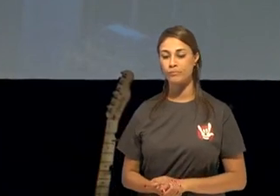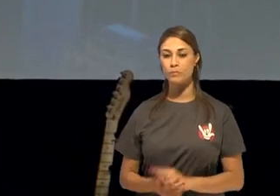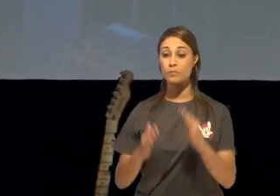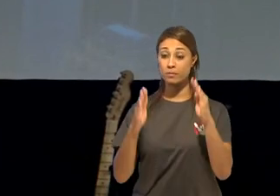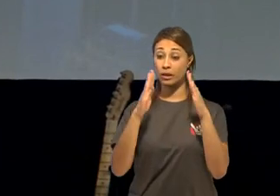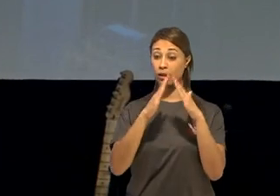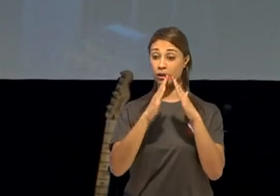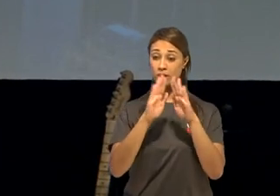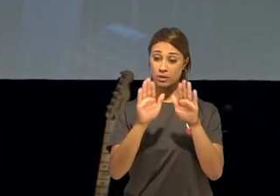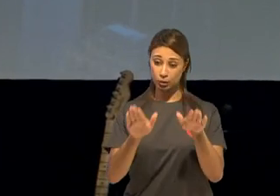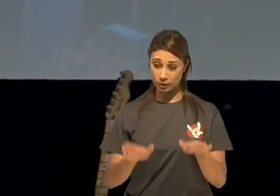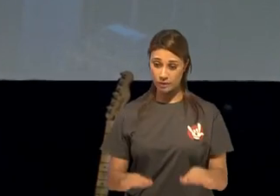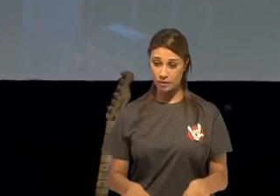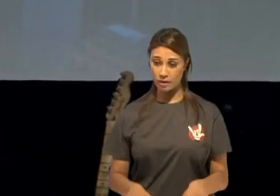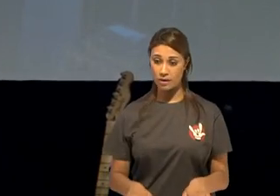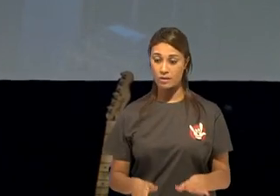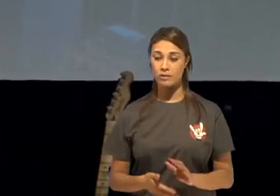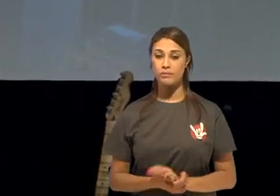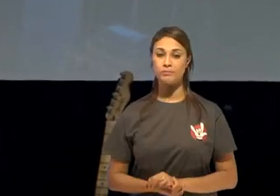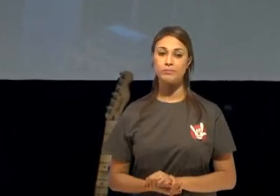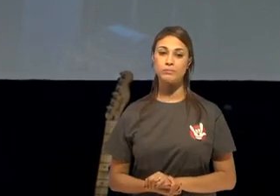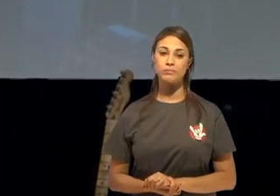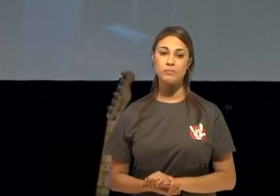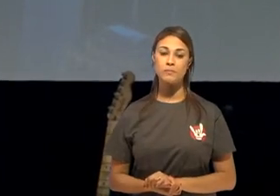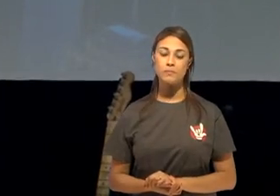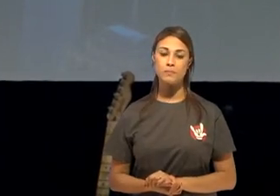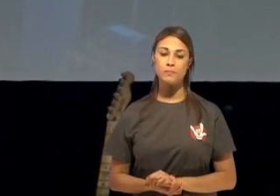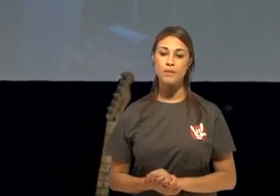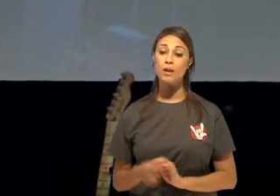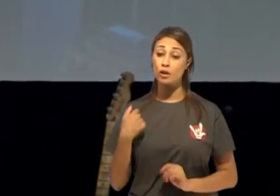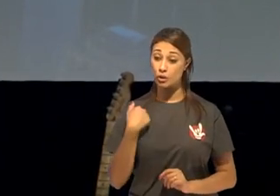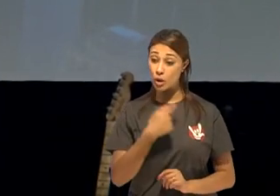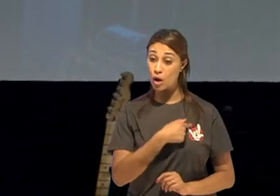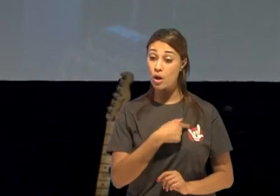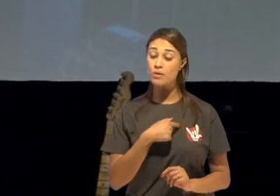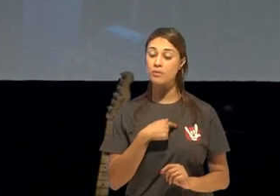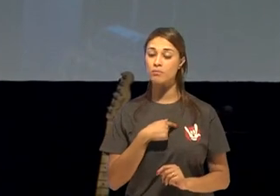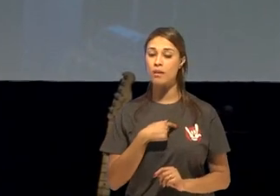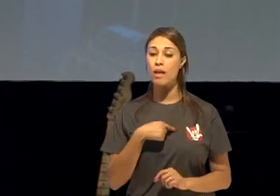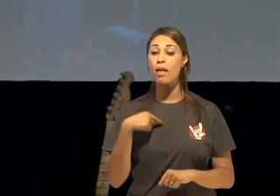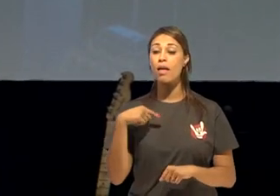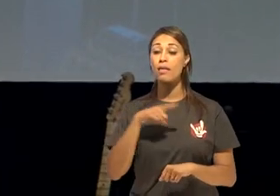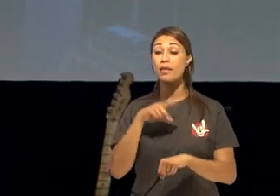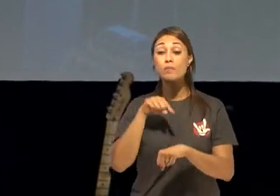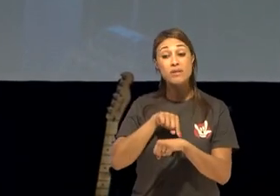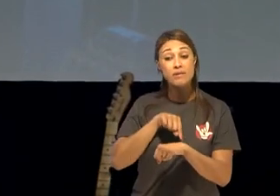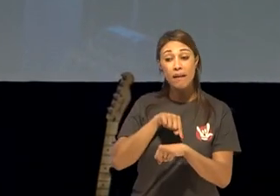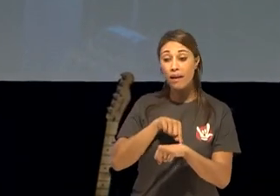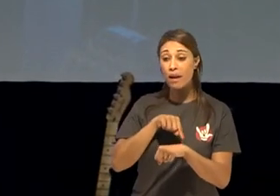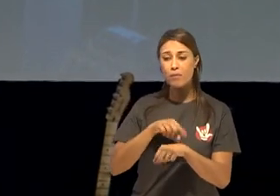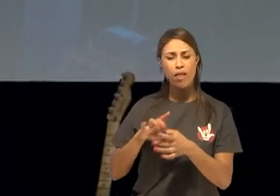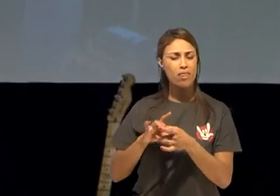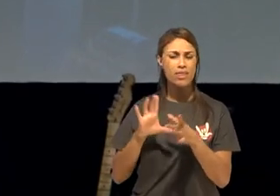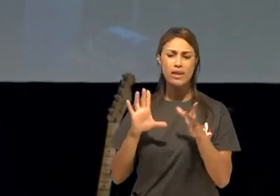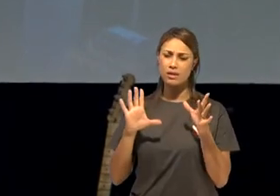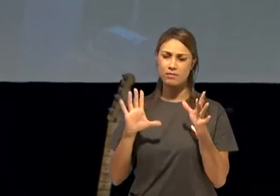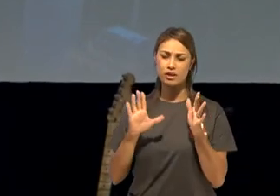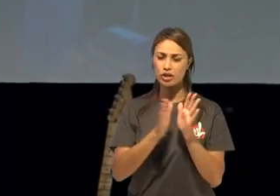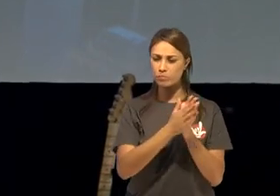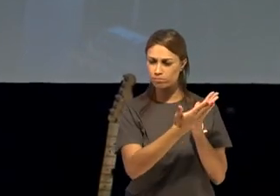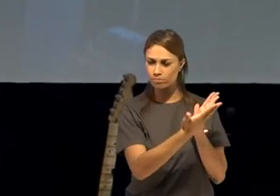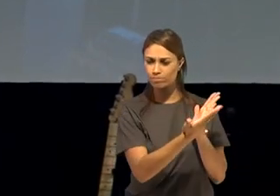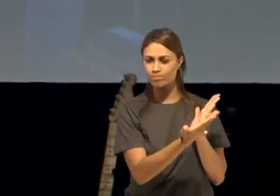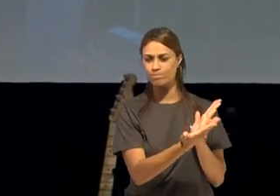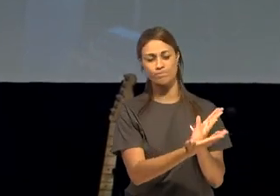a gente não precisa ficar pregando, então dá para a gente ler a Bíblia livremente. Não que a gente não leia a Bíblia, eu não leio a Bíblia só para